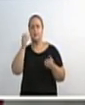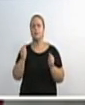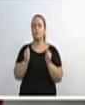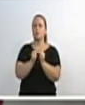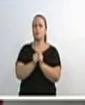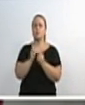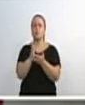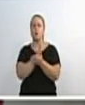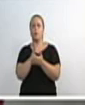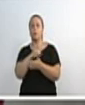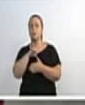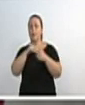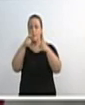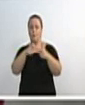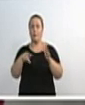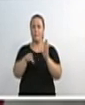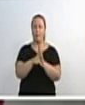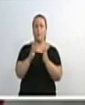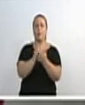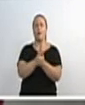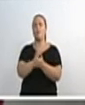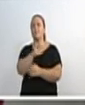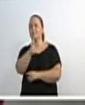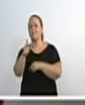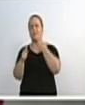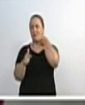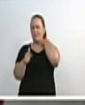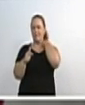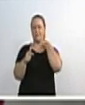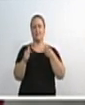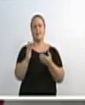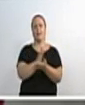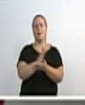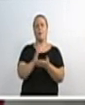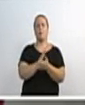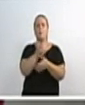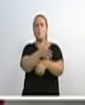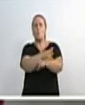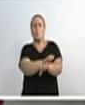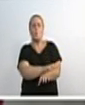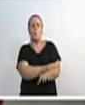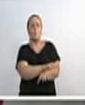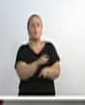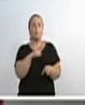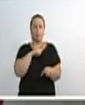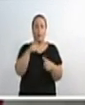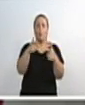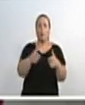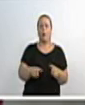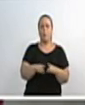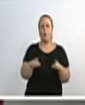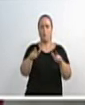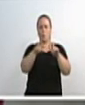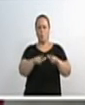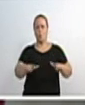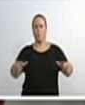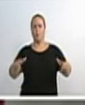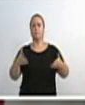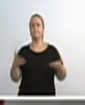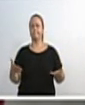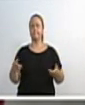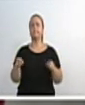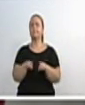sede, algumas não possuem, mas tem associações com espaços maravilhosos, aí, ociosos, onde se pode trabalhar a questão da própria Secretaria